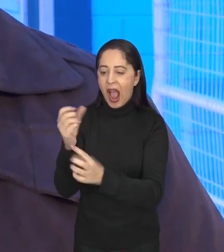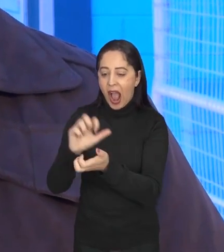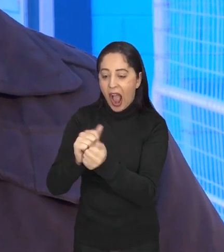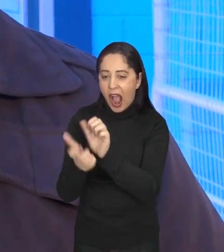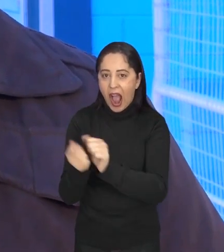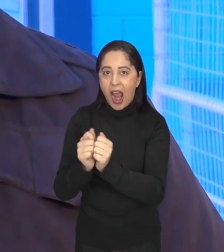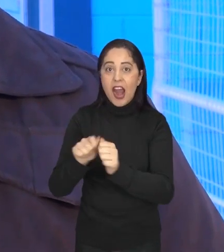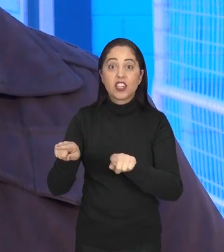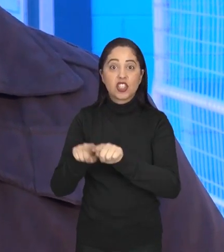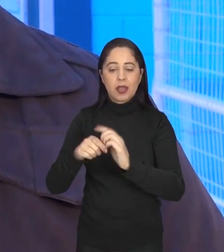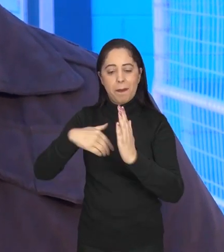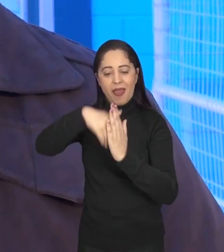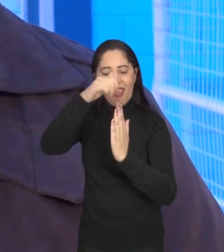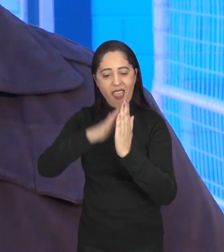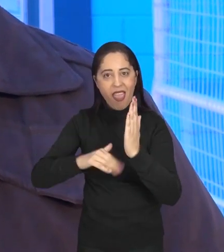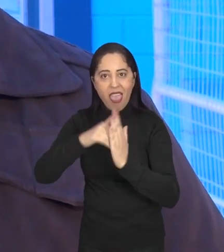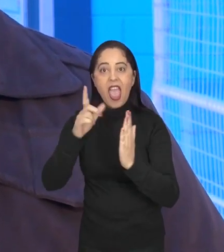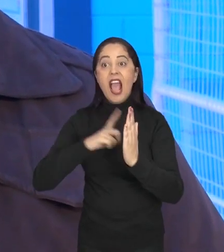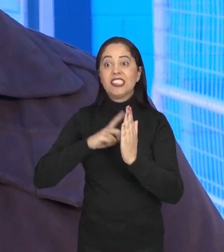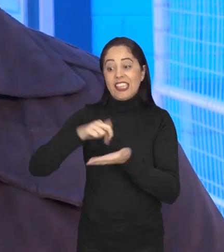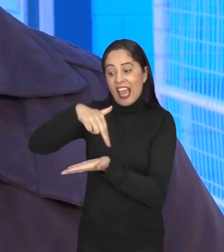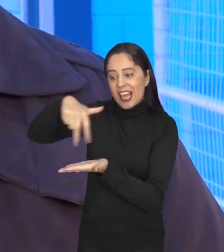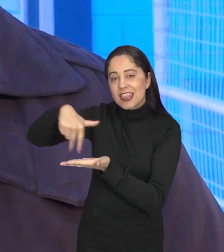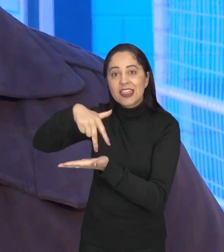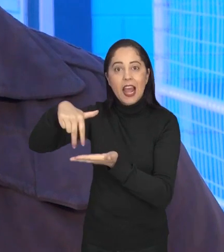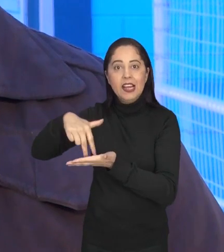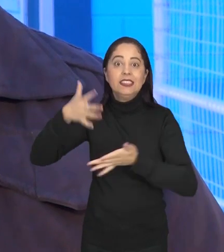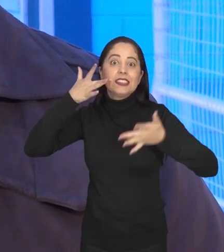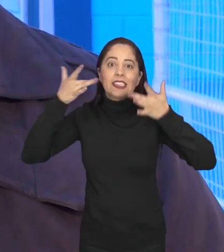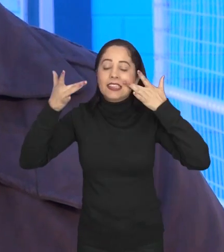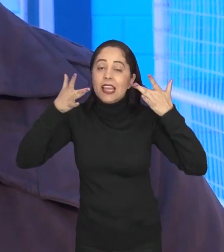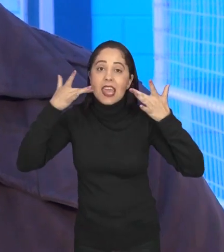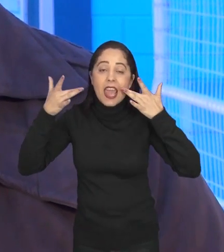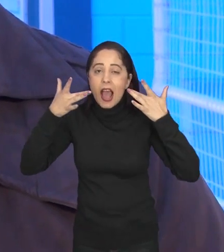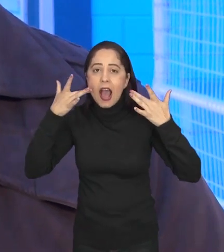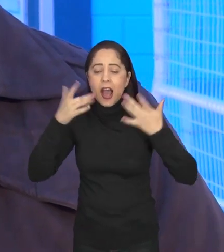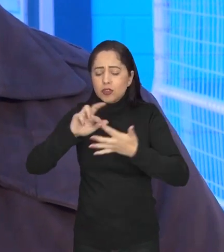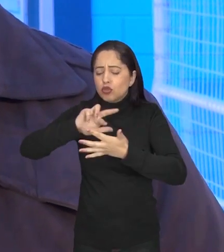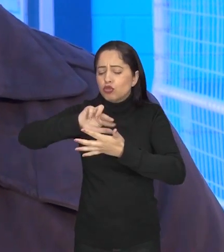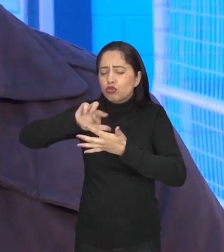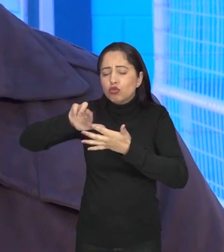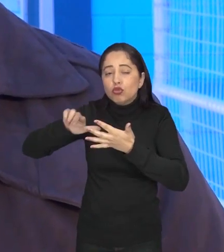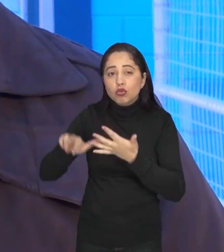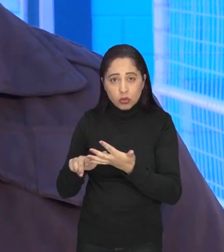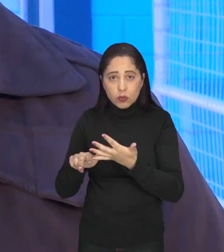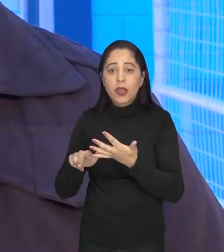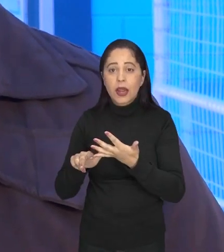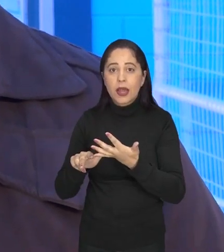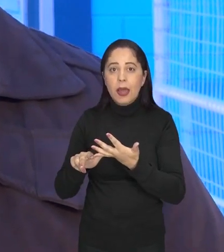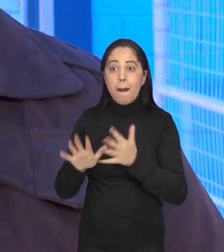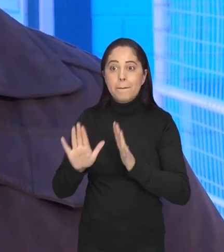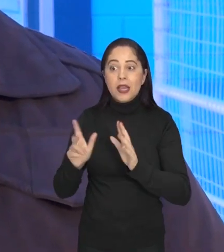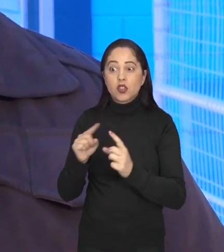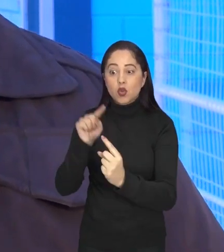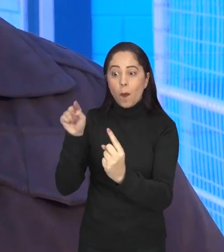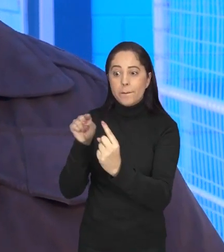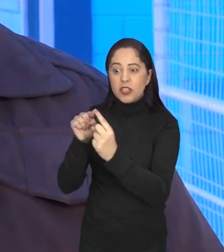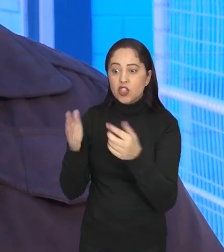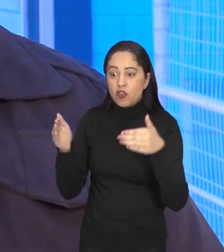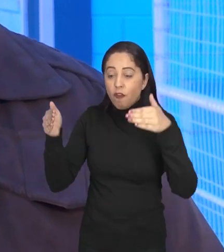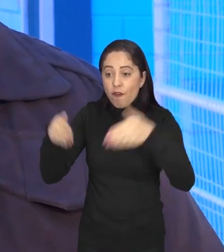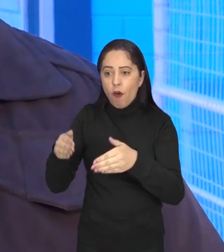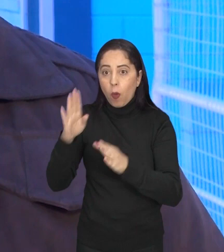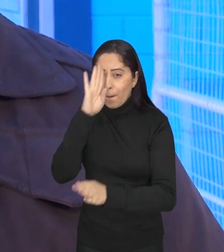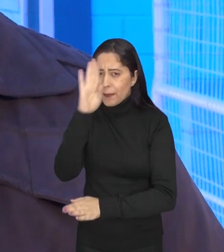culinária, artesanato, pintura em tela, danças, né, teatro. E a gente foca também principalmente